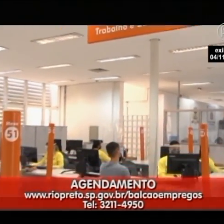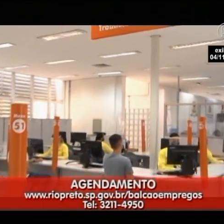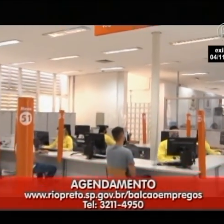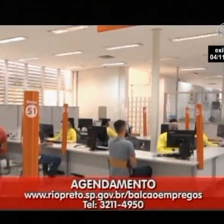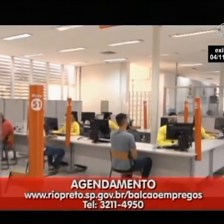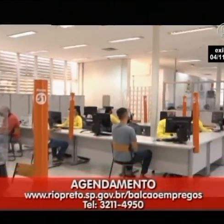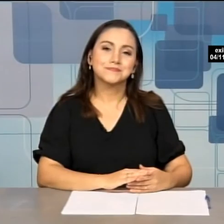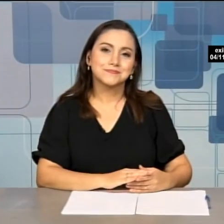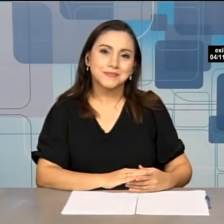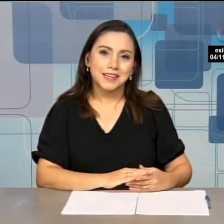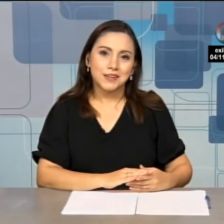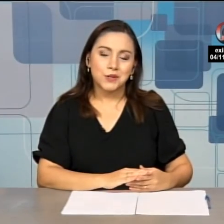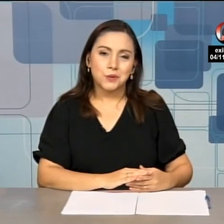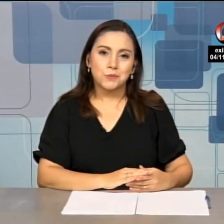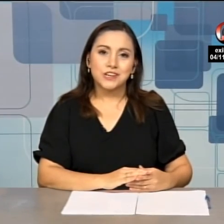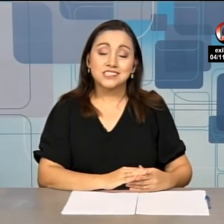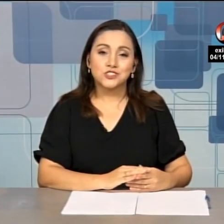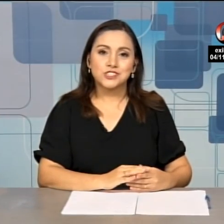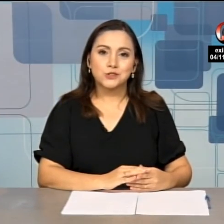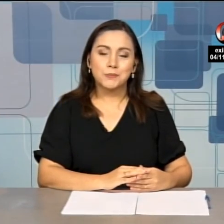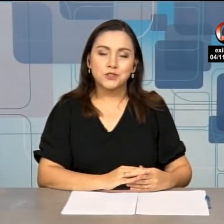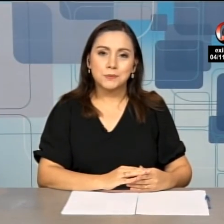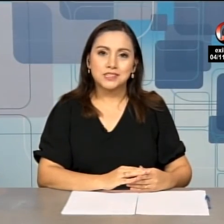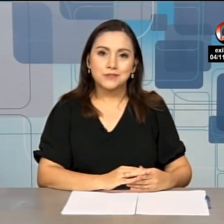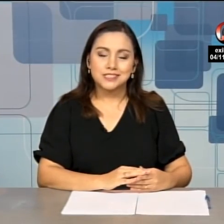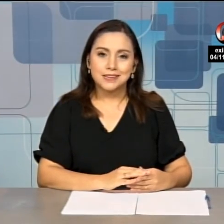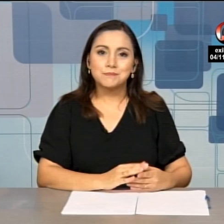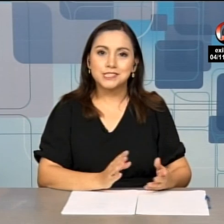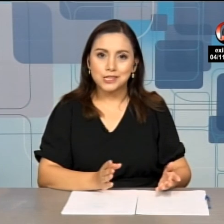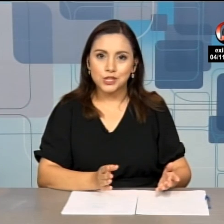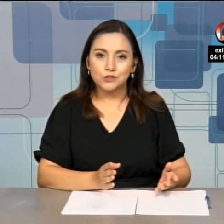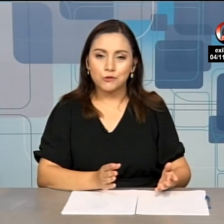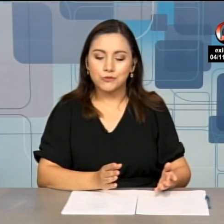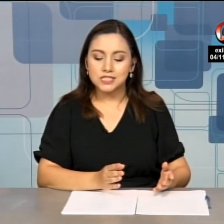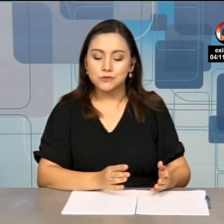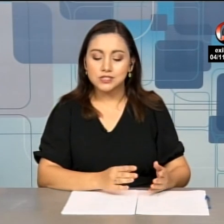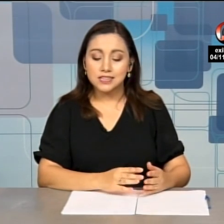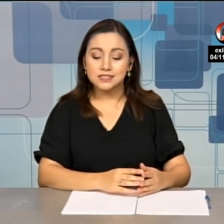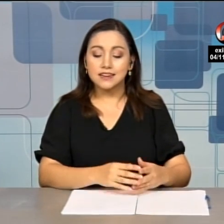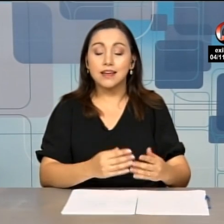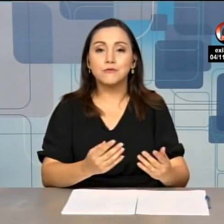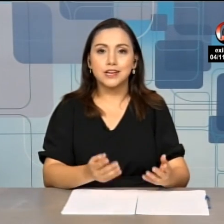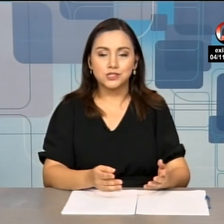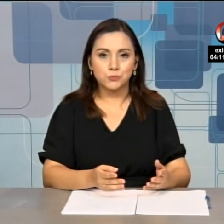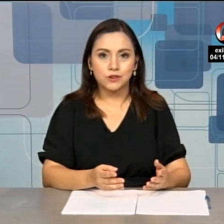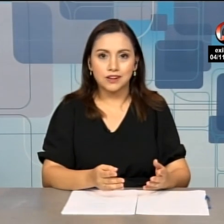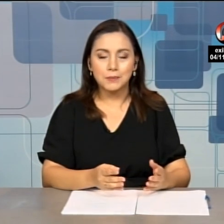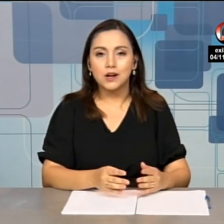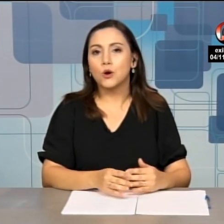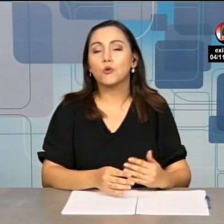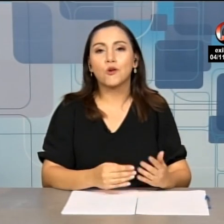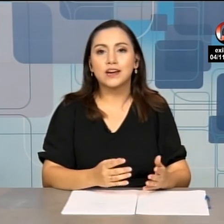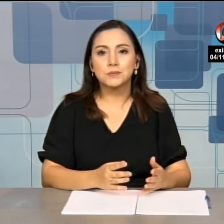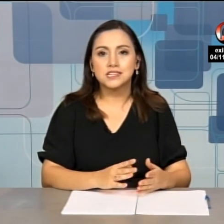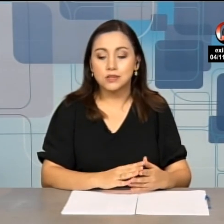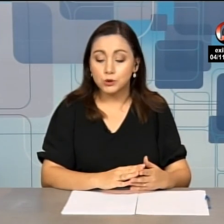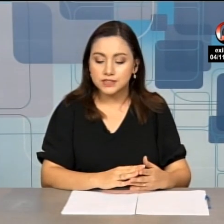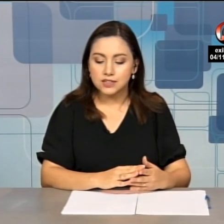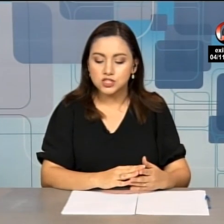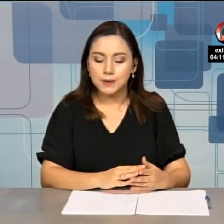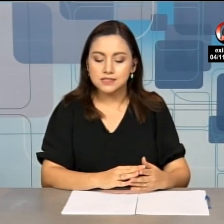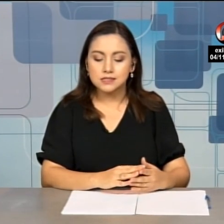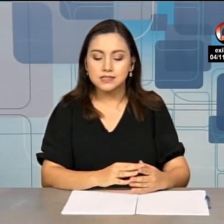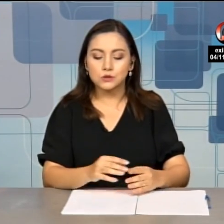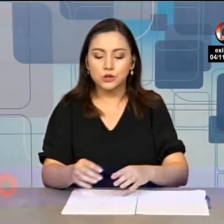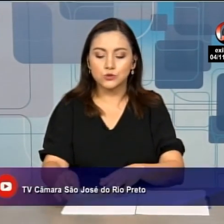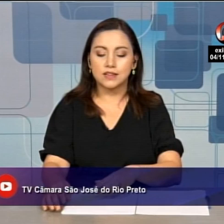riopreto.sp.gov.br/balcão empregos. Bom, essa edição do Panorama TVC está chegando ao fim. Se você quiser rever este programa ou qualquer uma das